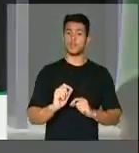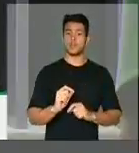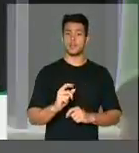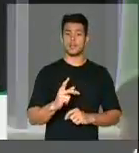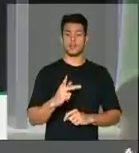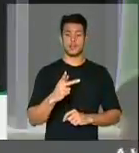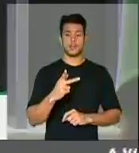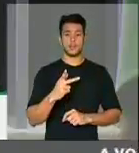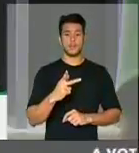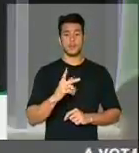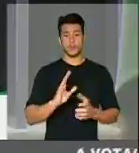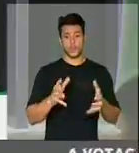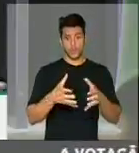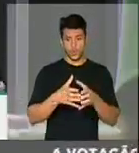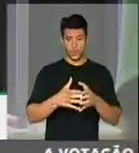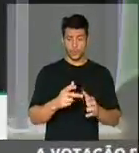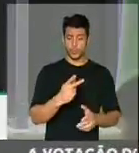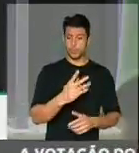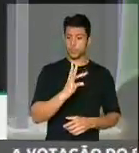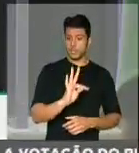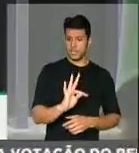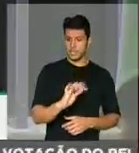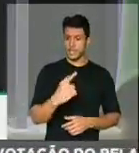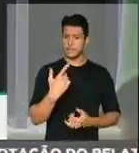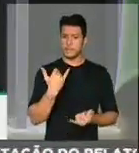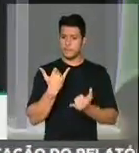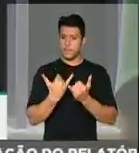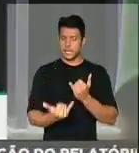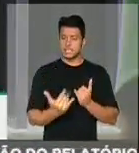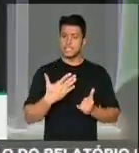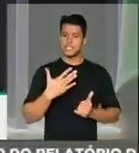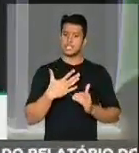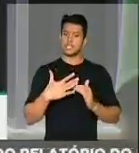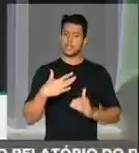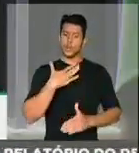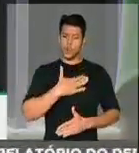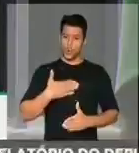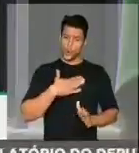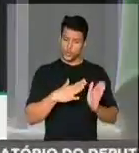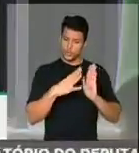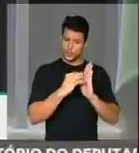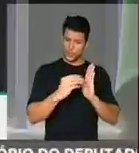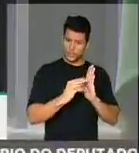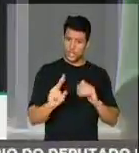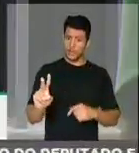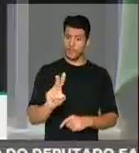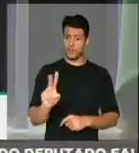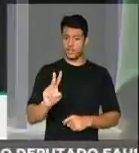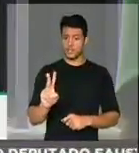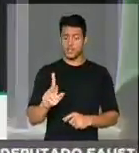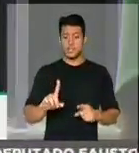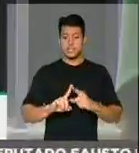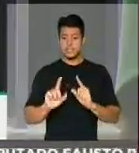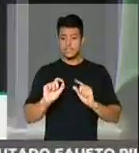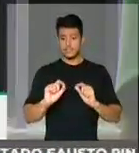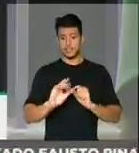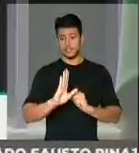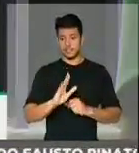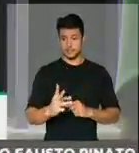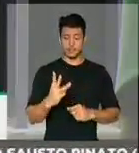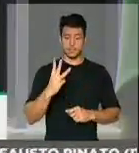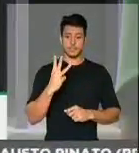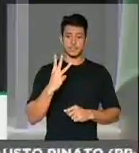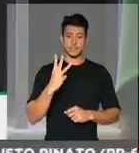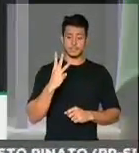democracia venezuelana e cubana e não admitem o contraditório. Mas o fato é que ficaram por quase 3 horas aqui nas cordas